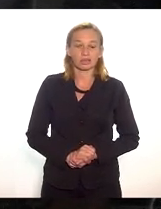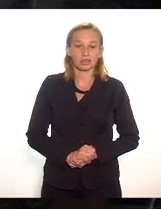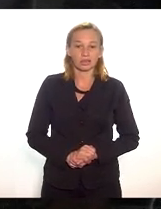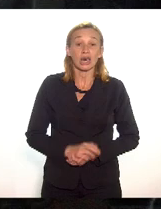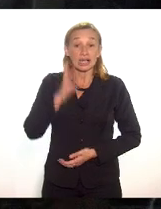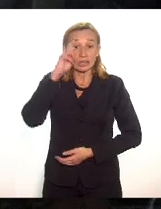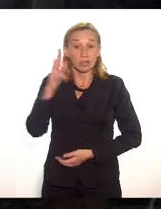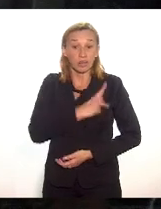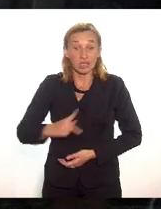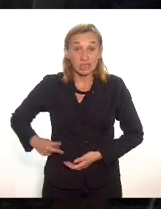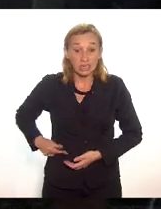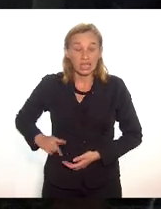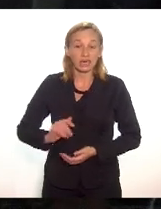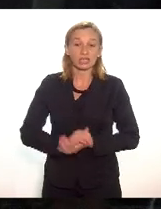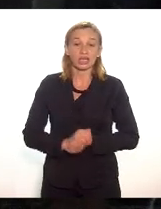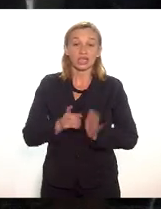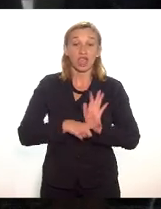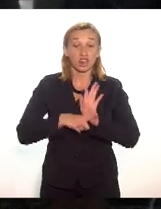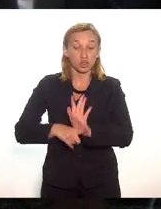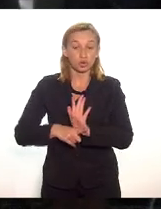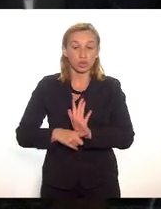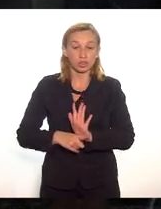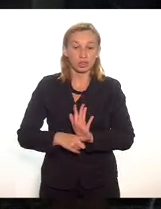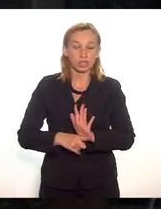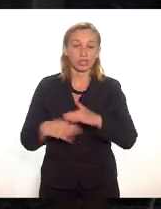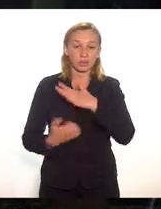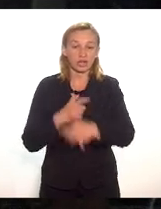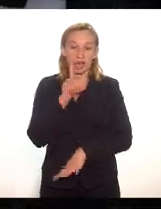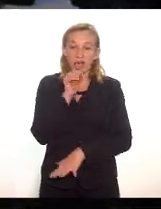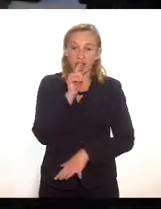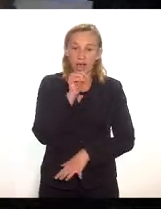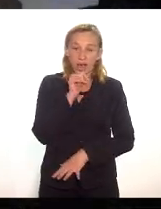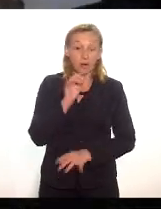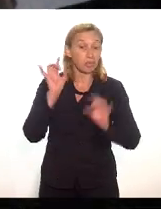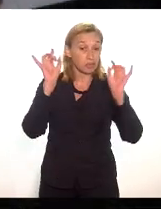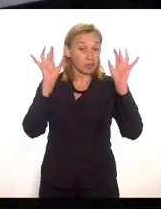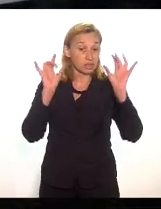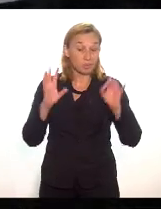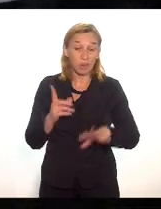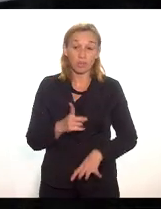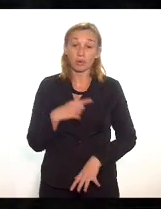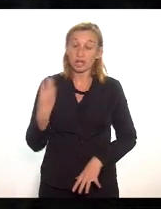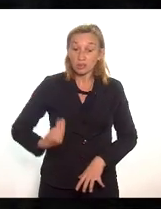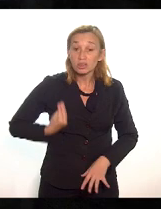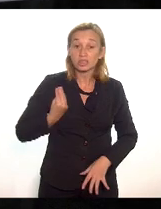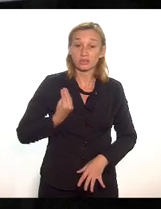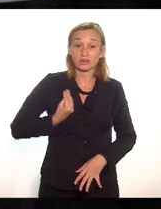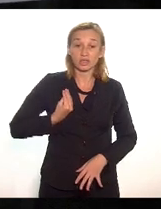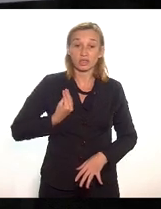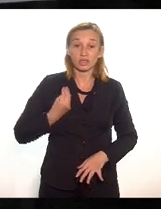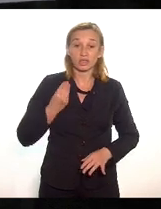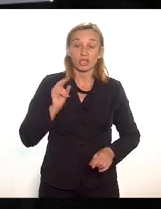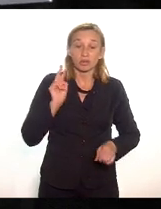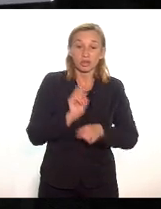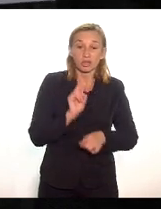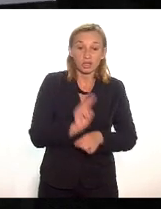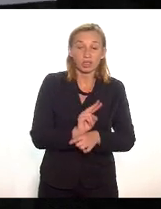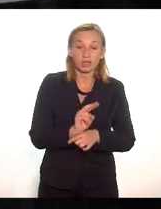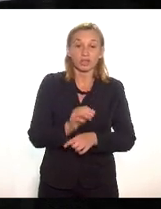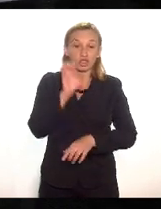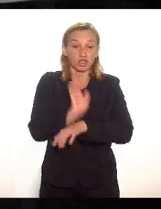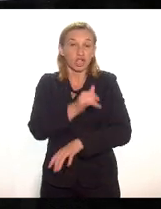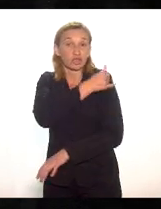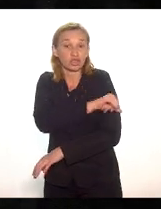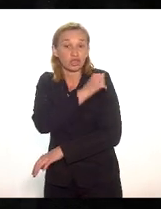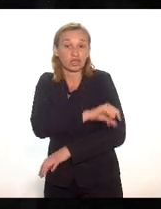Senhor presidente, em defesa da água como bem indispensável à vida, em defesa do Estado do Rio de Janeiro e